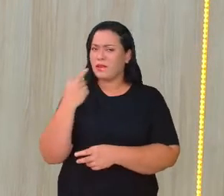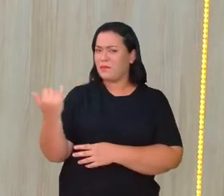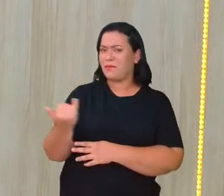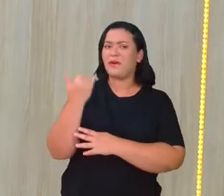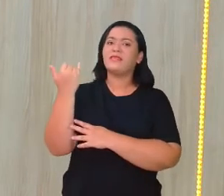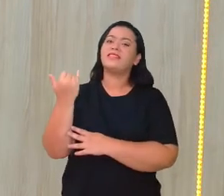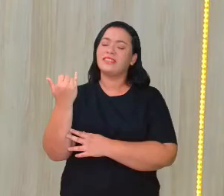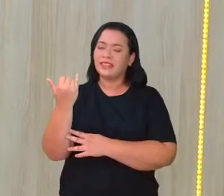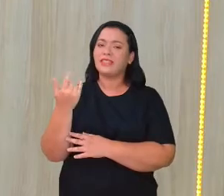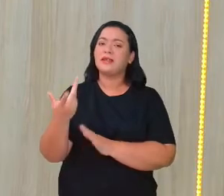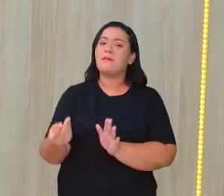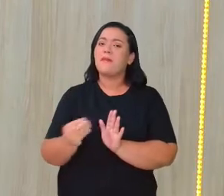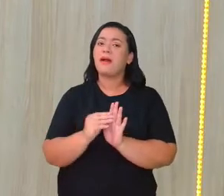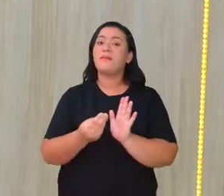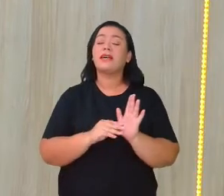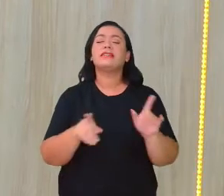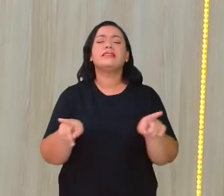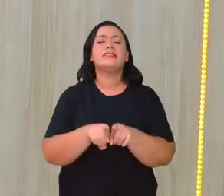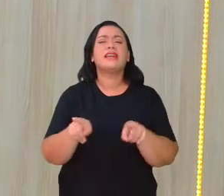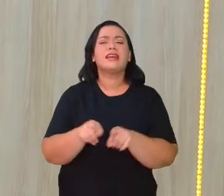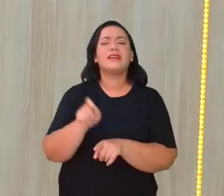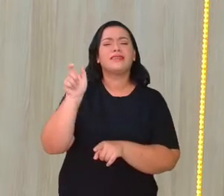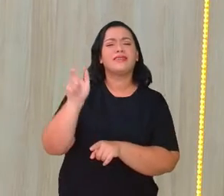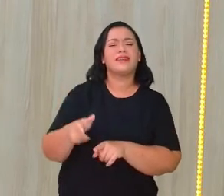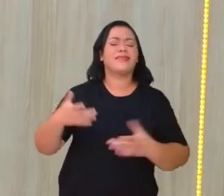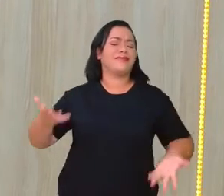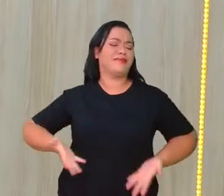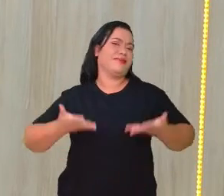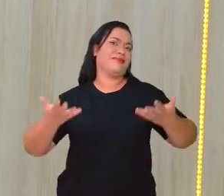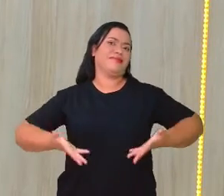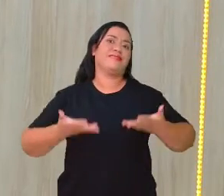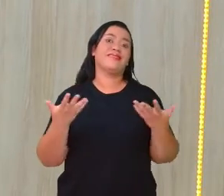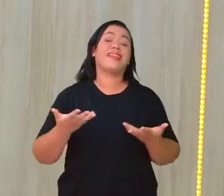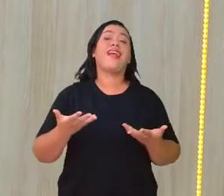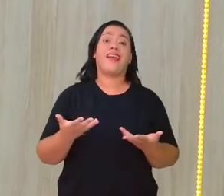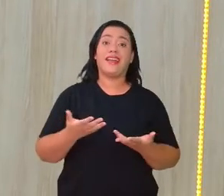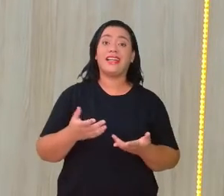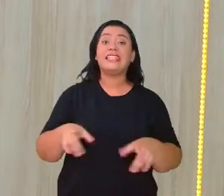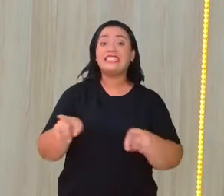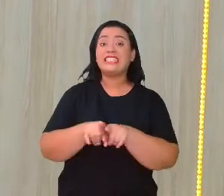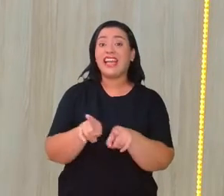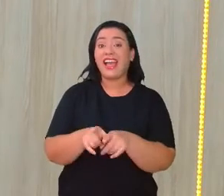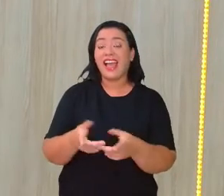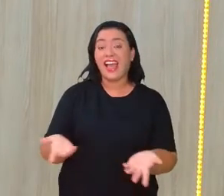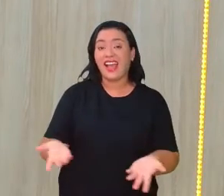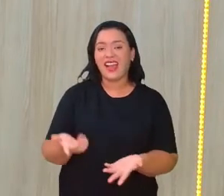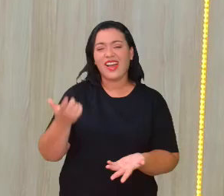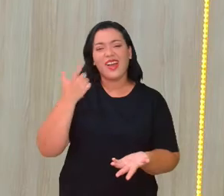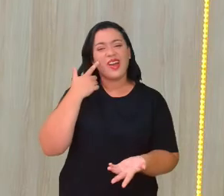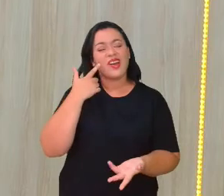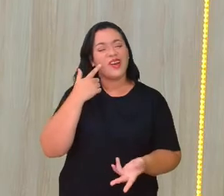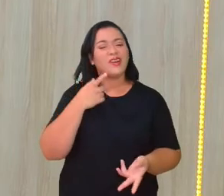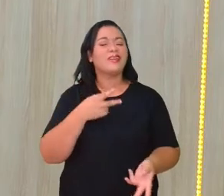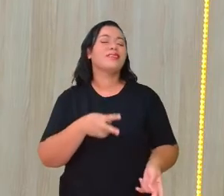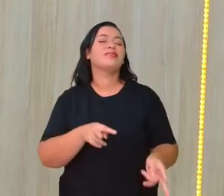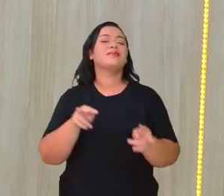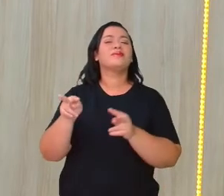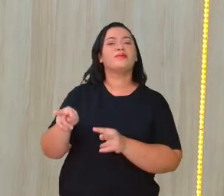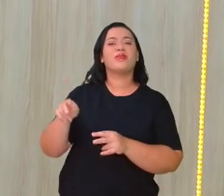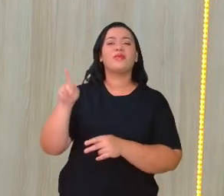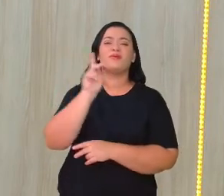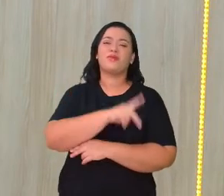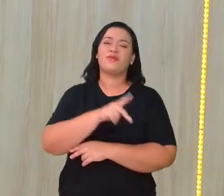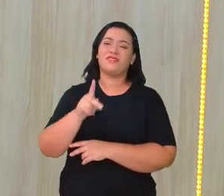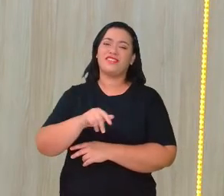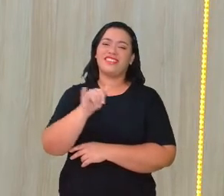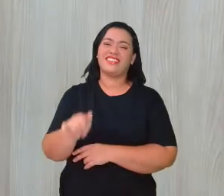importantíssimas, Que é uma pessoa maravilhosa, super alto astral, que vai aqui fazer uma chamada daquelas para vocês, que é a nossa querida